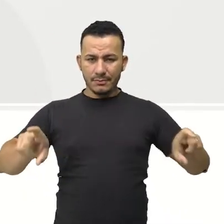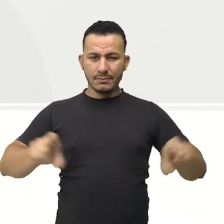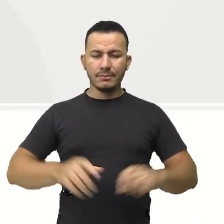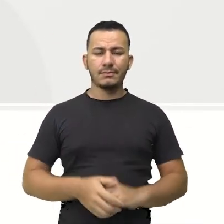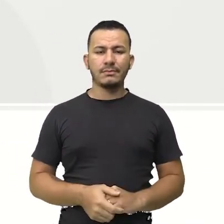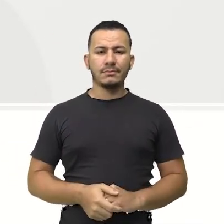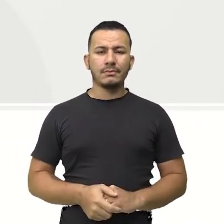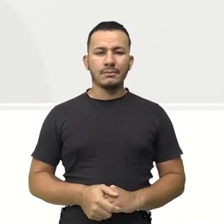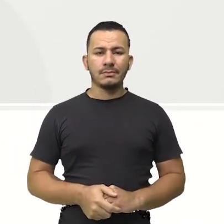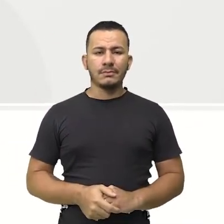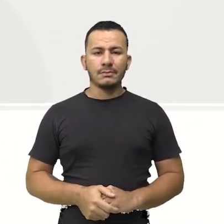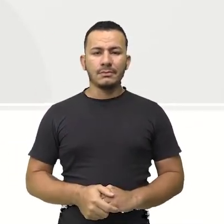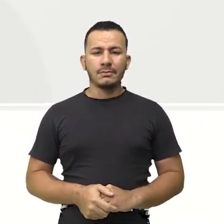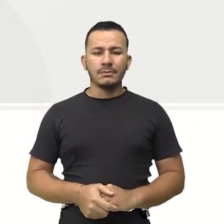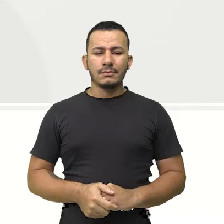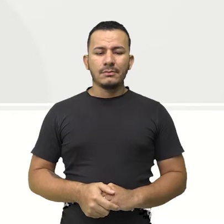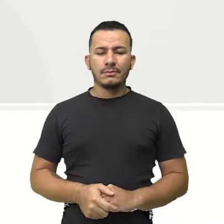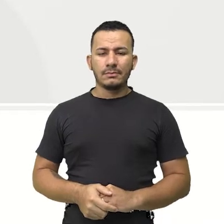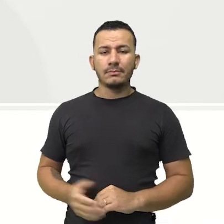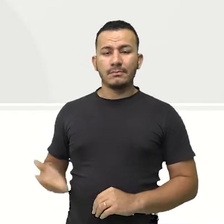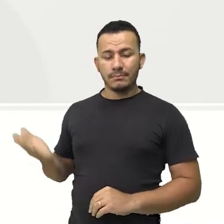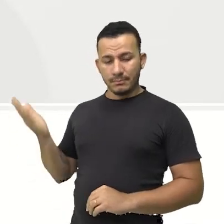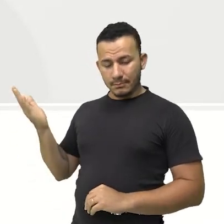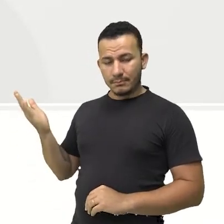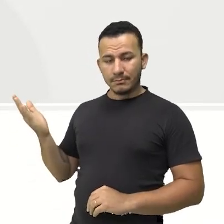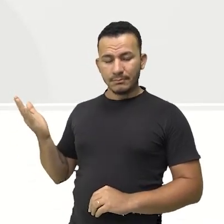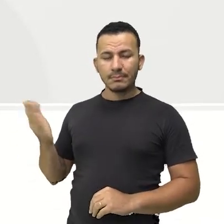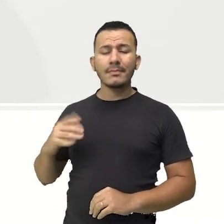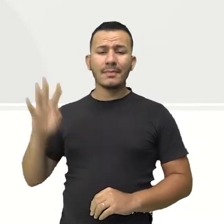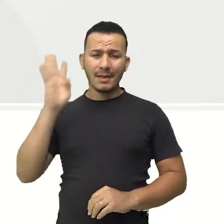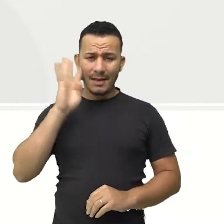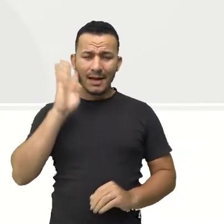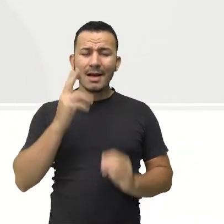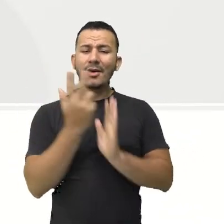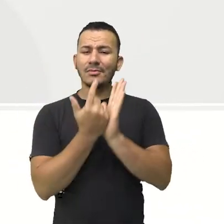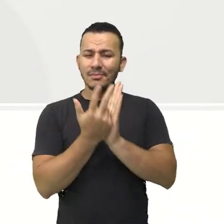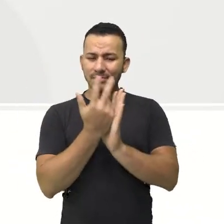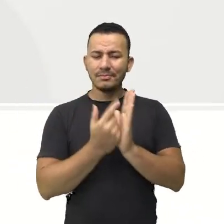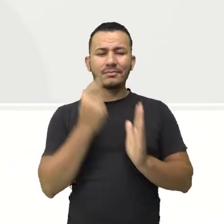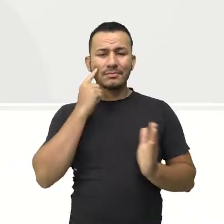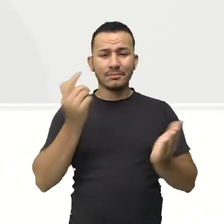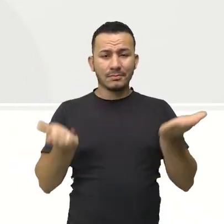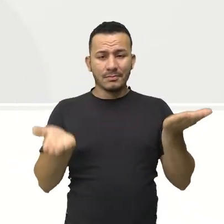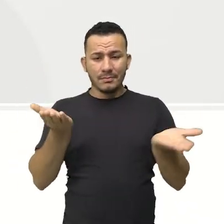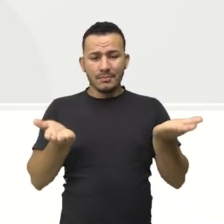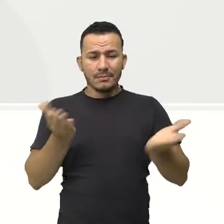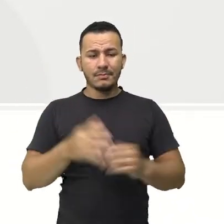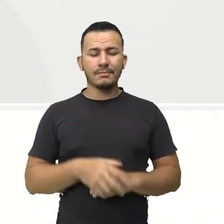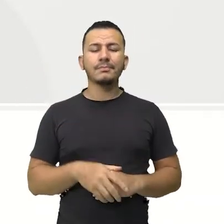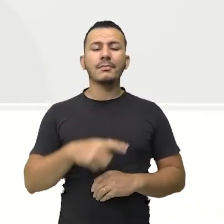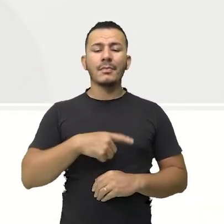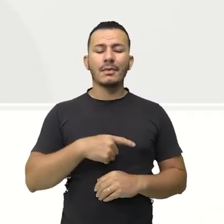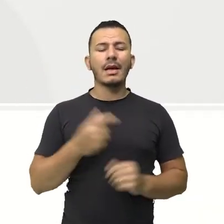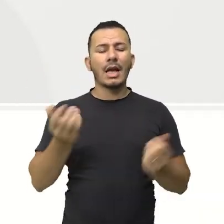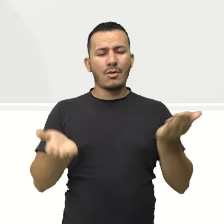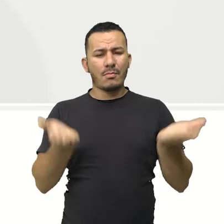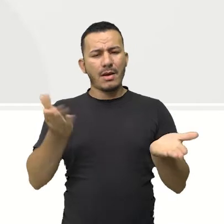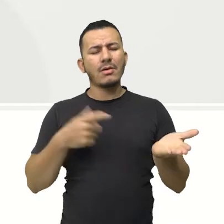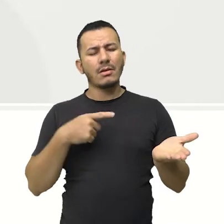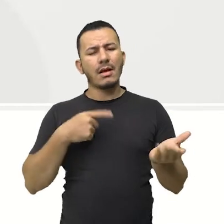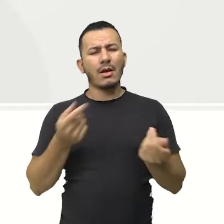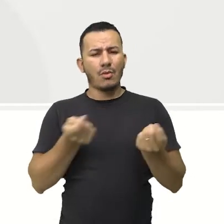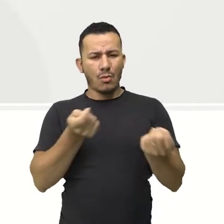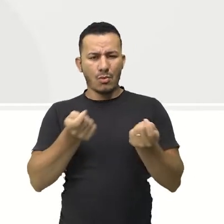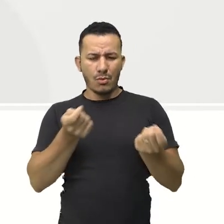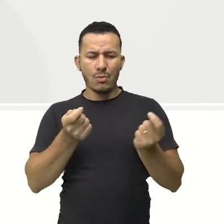da resolução. Porque nós temos uma equação, uma questão muito legal aqui na tela, que olha só, os dois pesos estão em equilíbrio, então